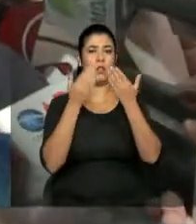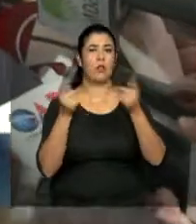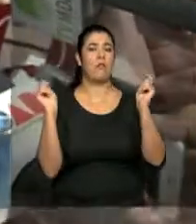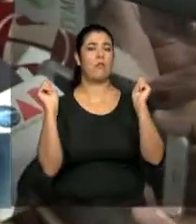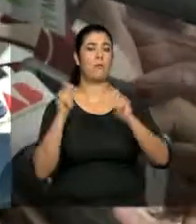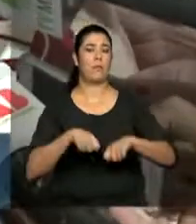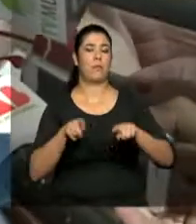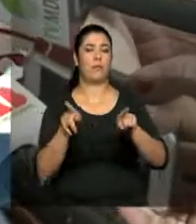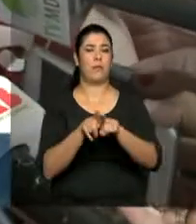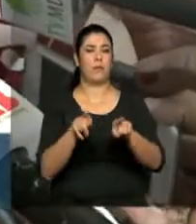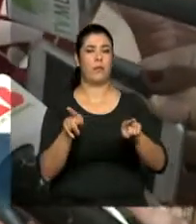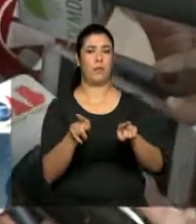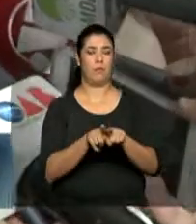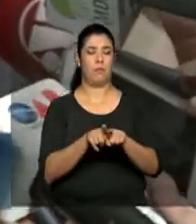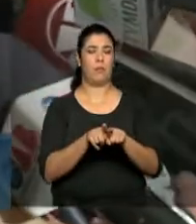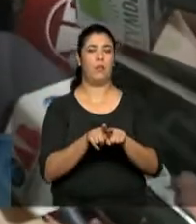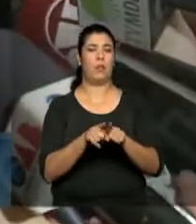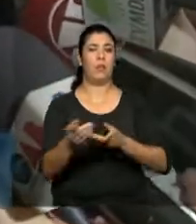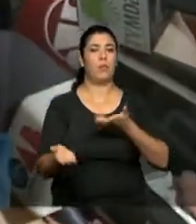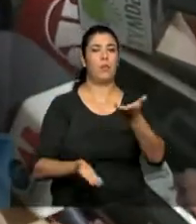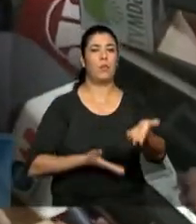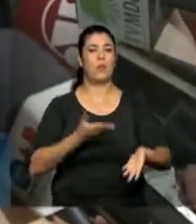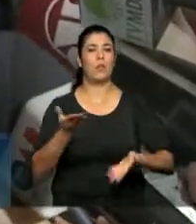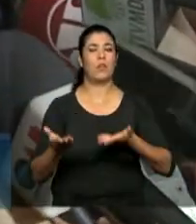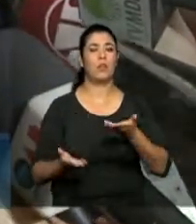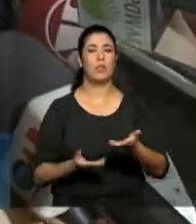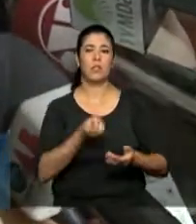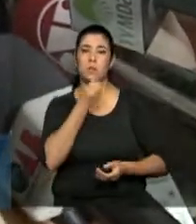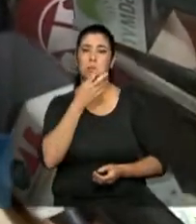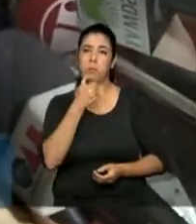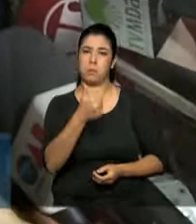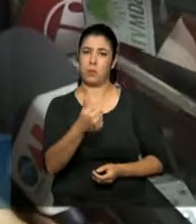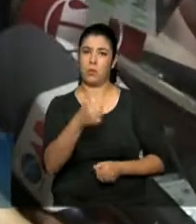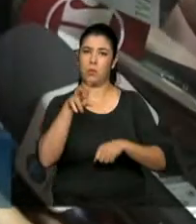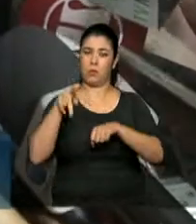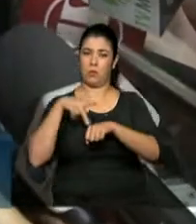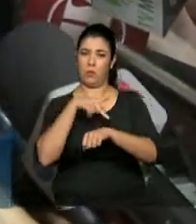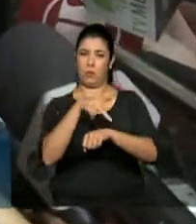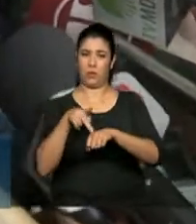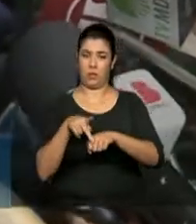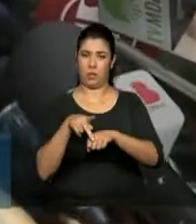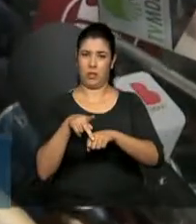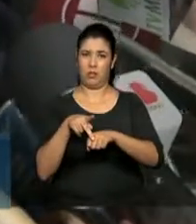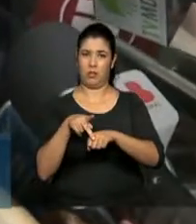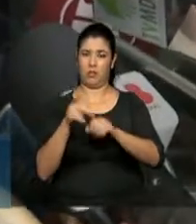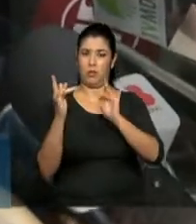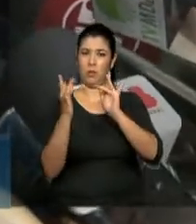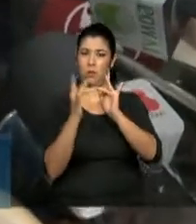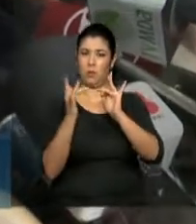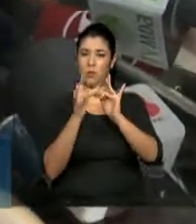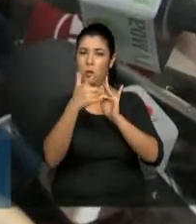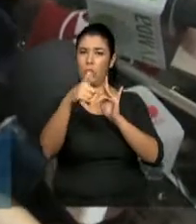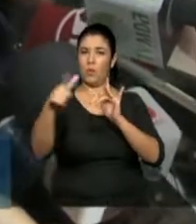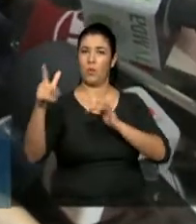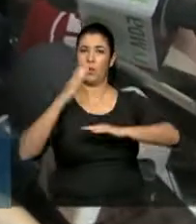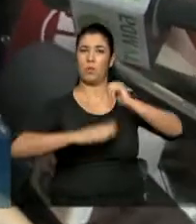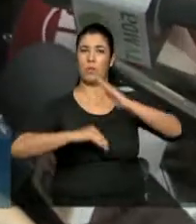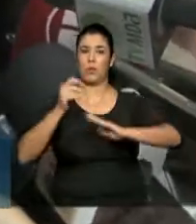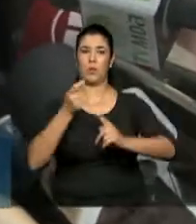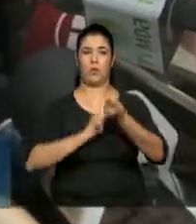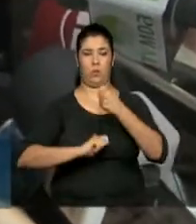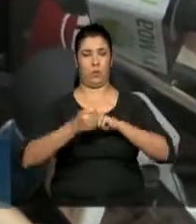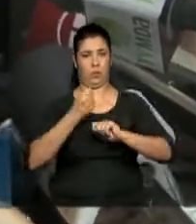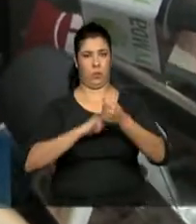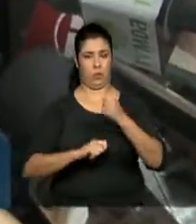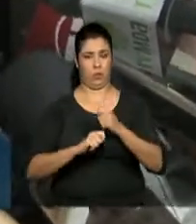e a relação positiva que um país tem com a atividade econômica,